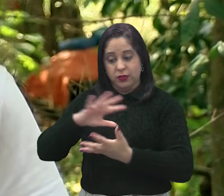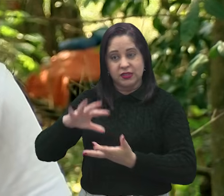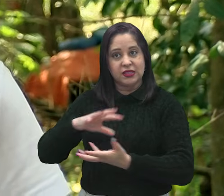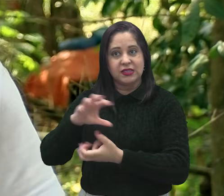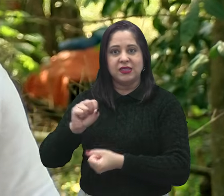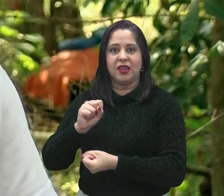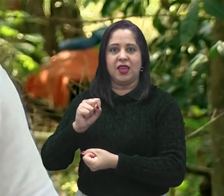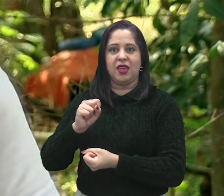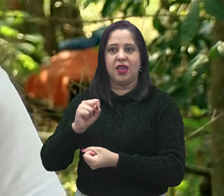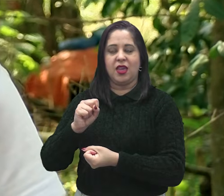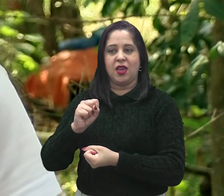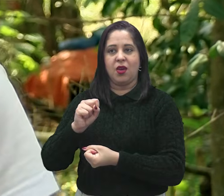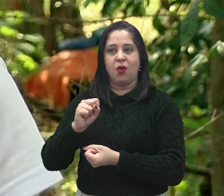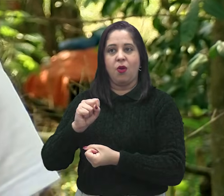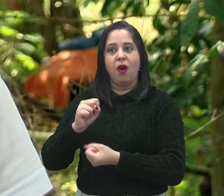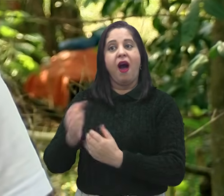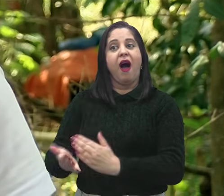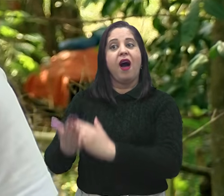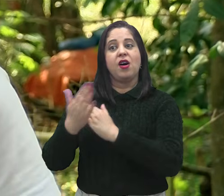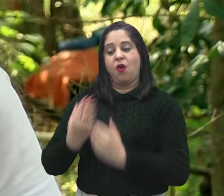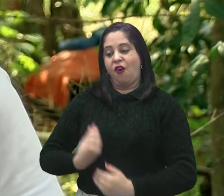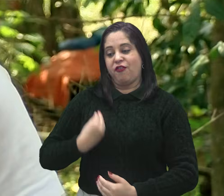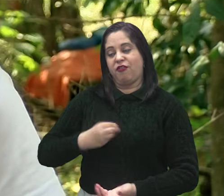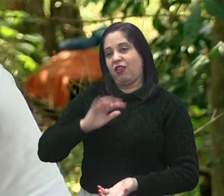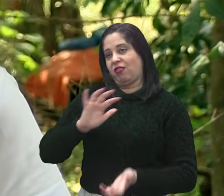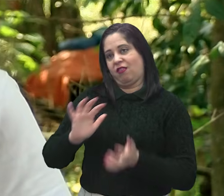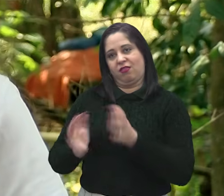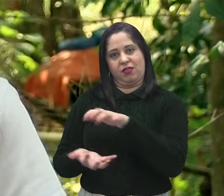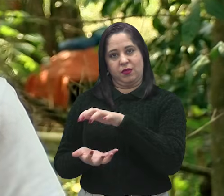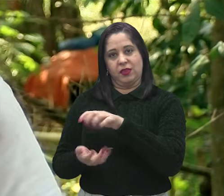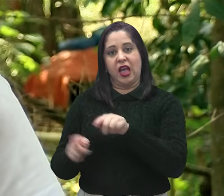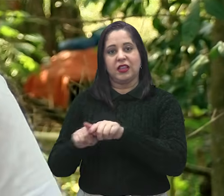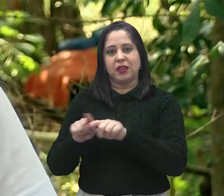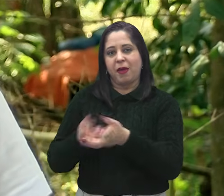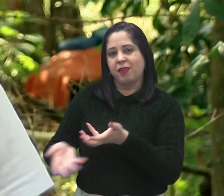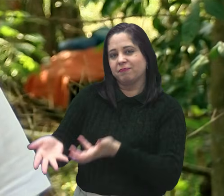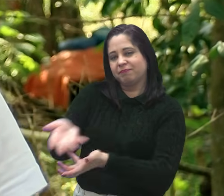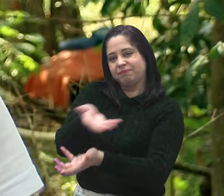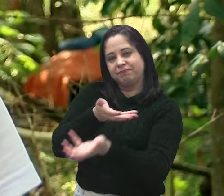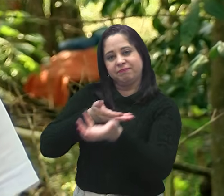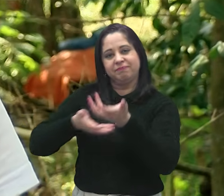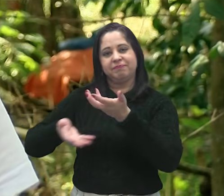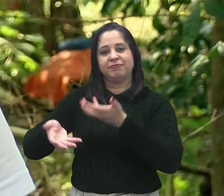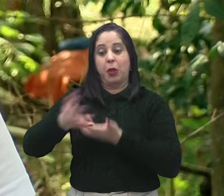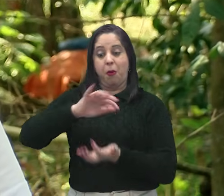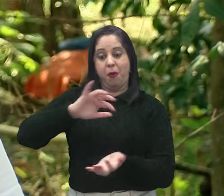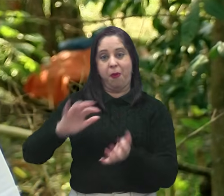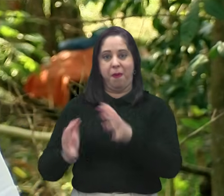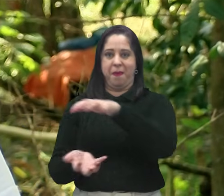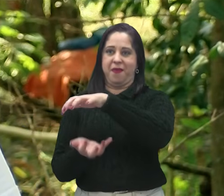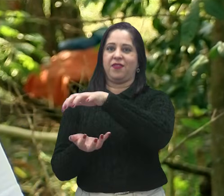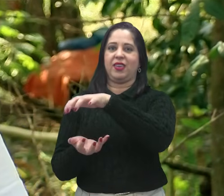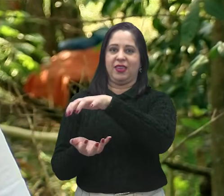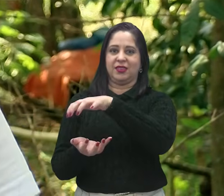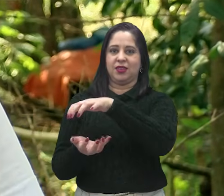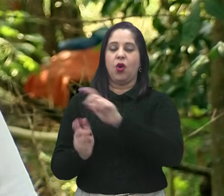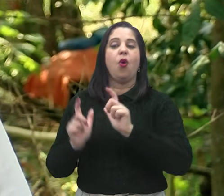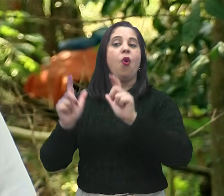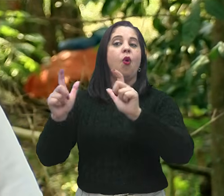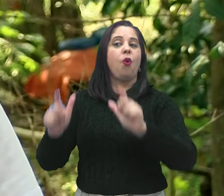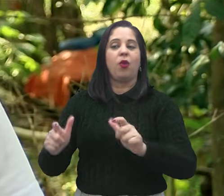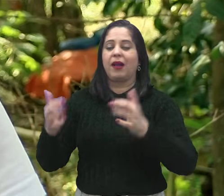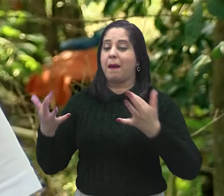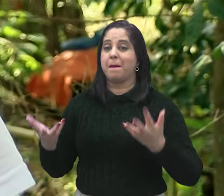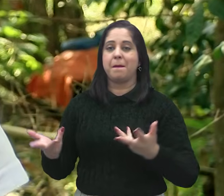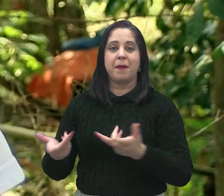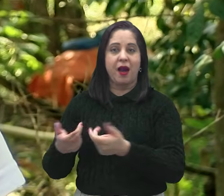gente, mas ele transforma a convivência das pessoas. Então, se passou a ser um lugar muito rico, onde a gente encontrava as